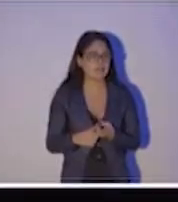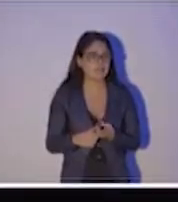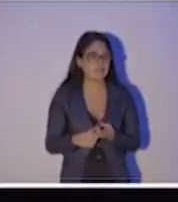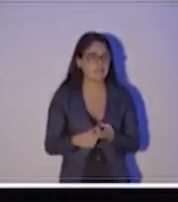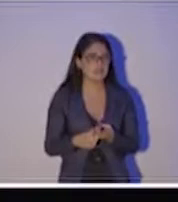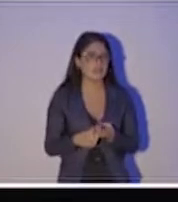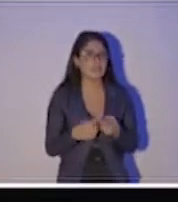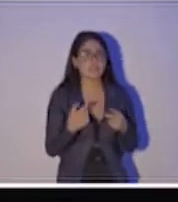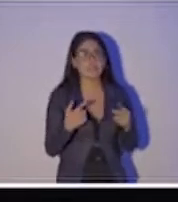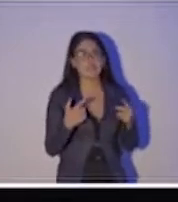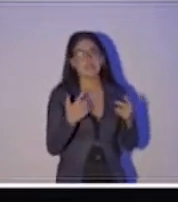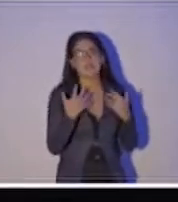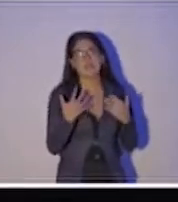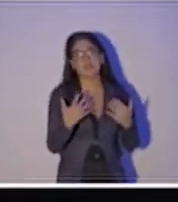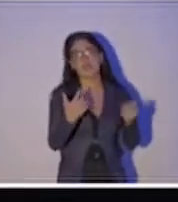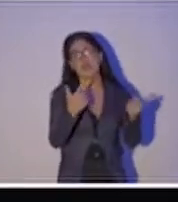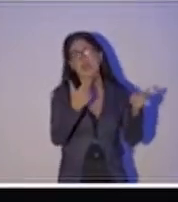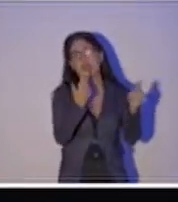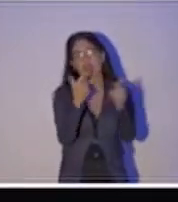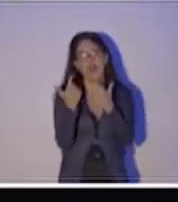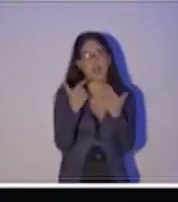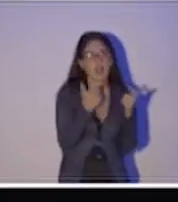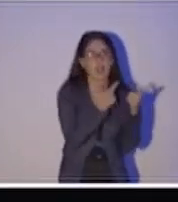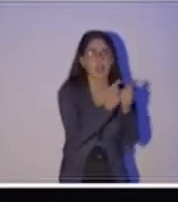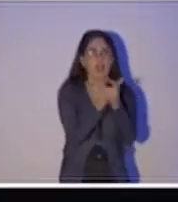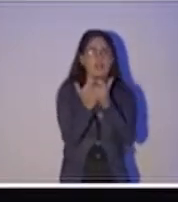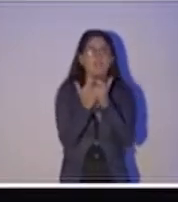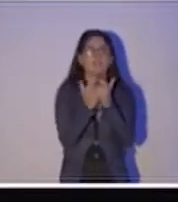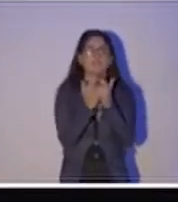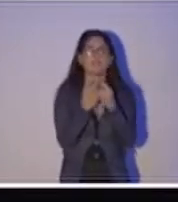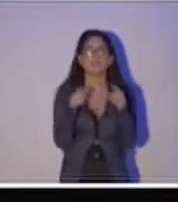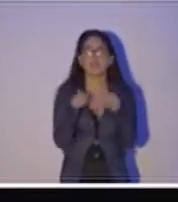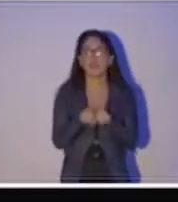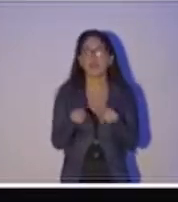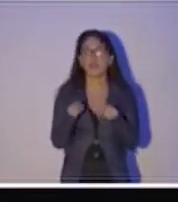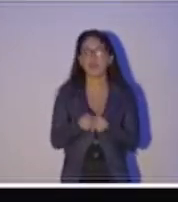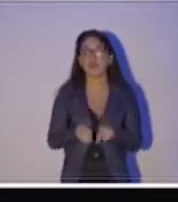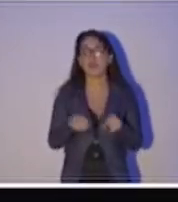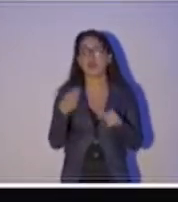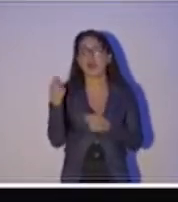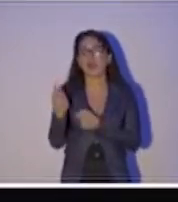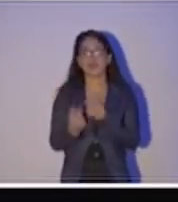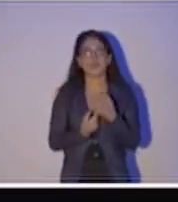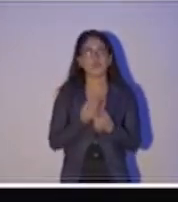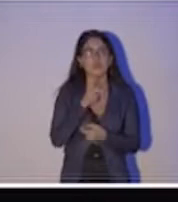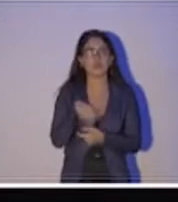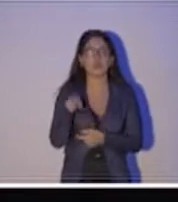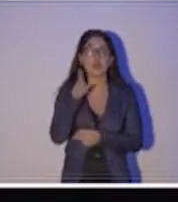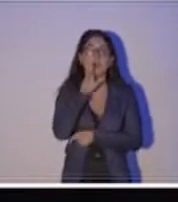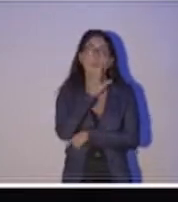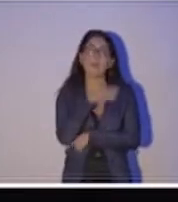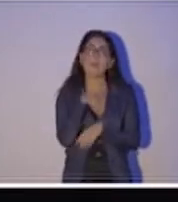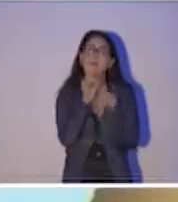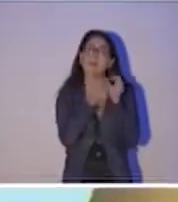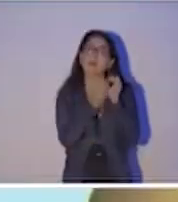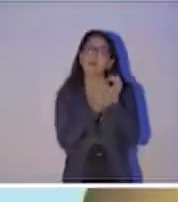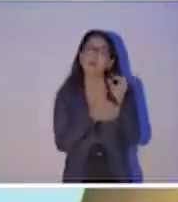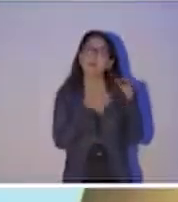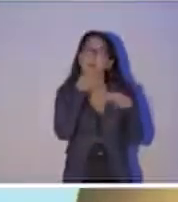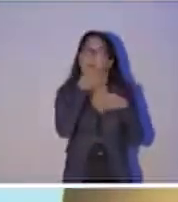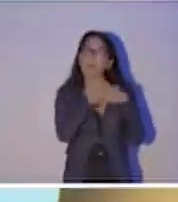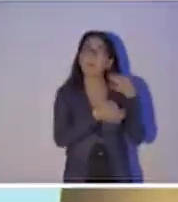Mas também... E principalmente os professores que só falam e não explicam. Escreve, depois